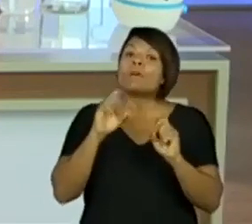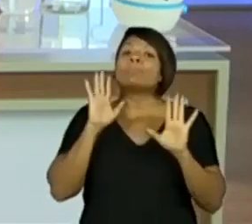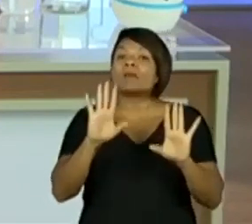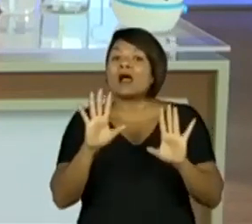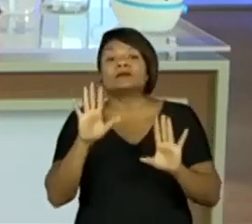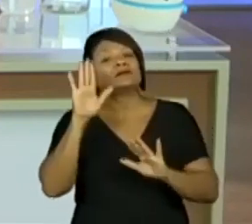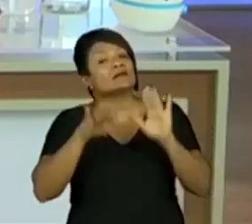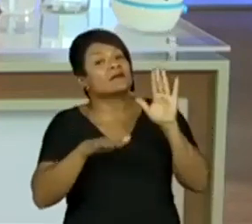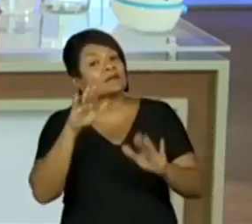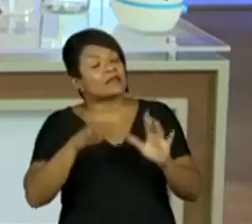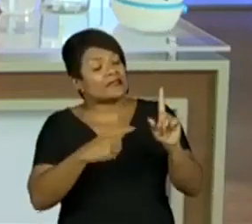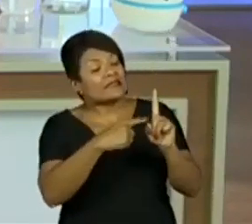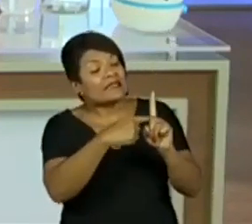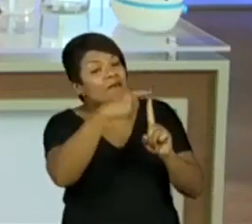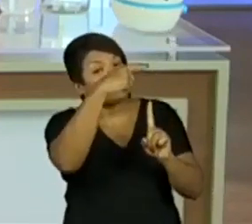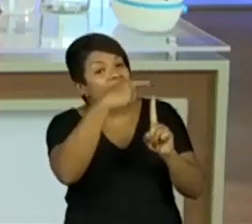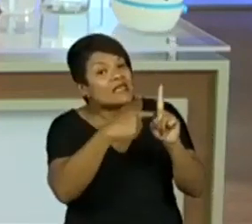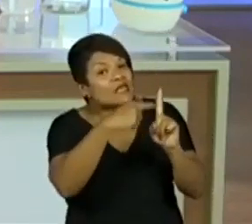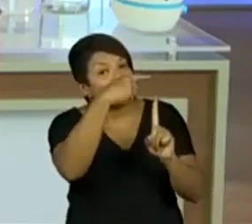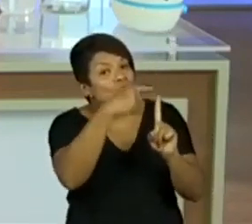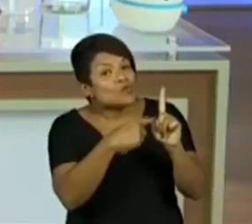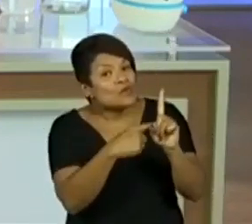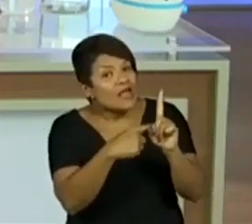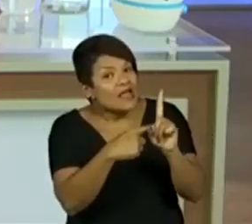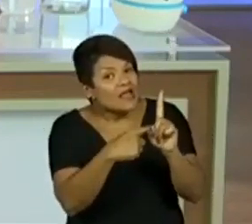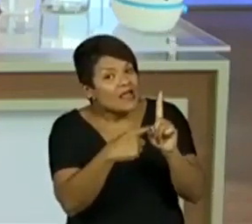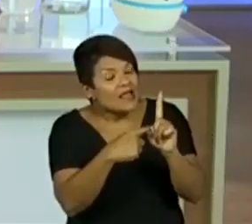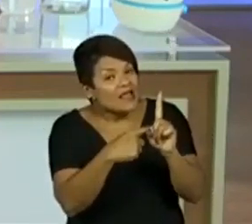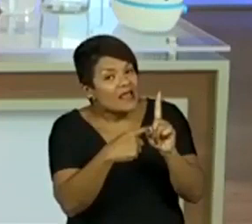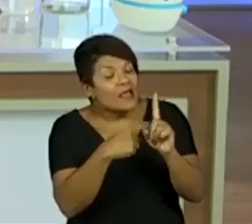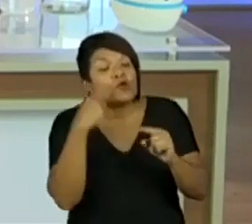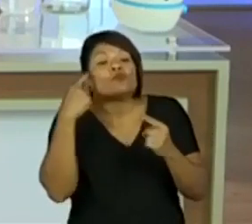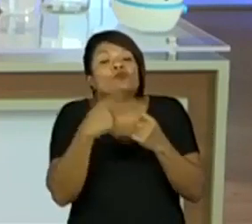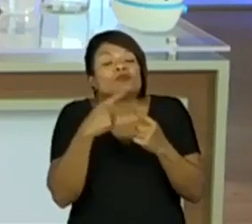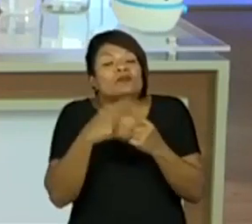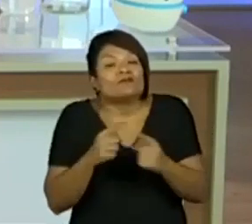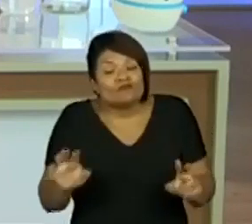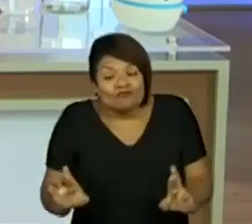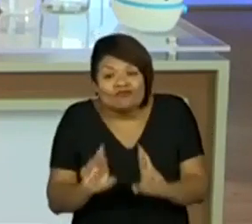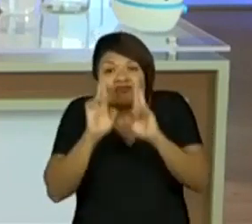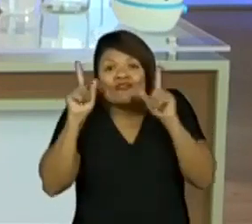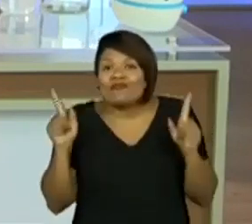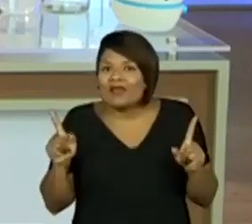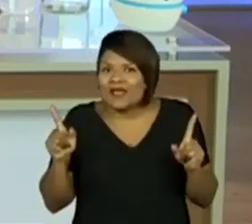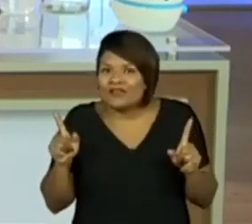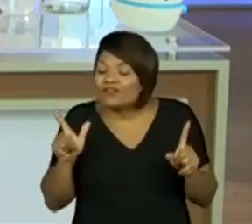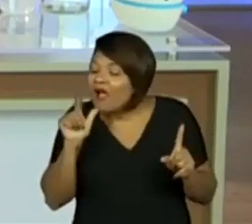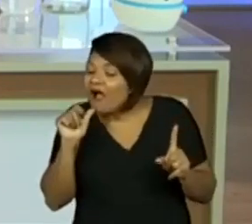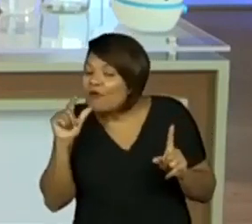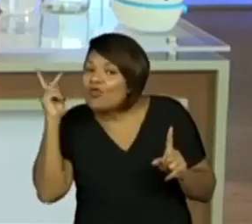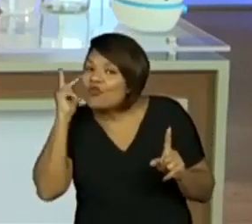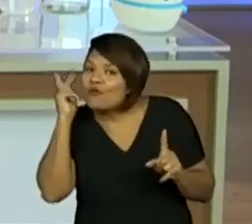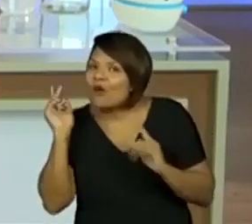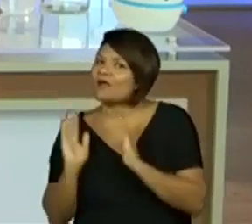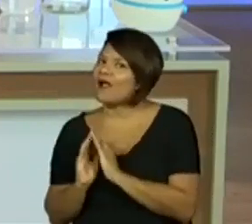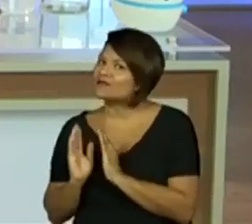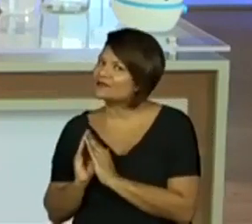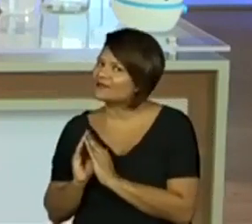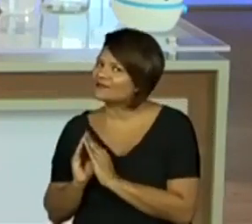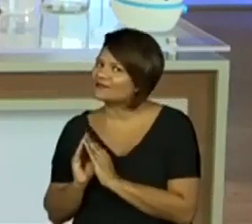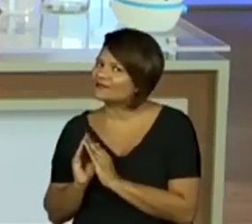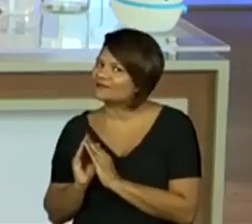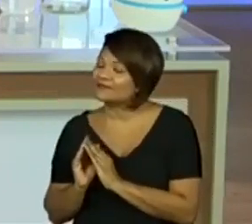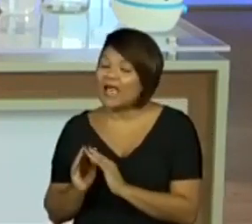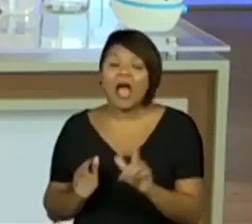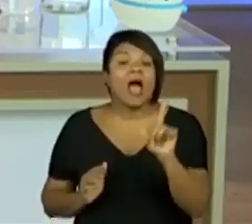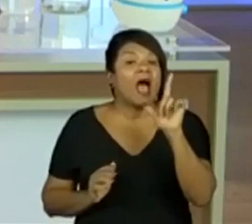temperatura, né, para congelamento da água é diferente da água comum que nós temos em casa. Né?